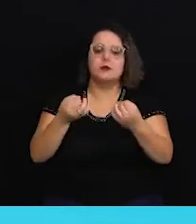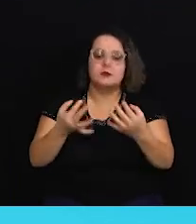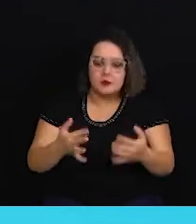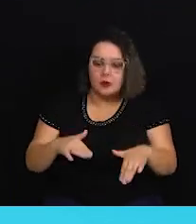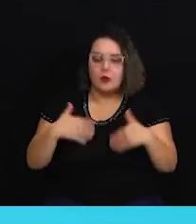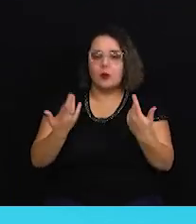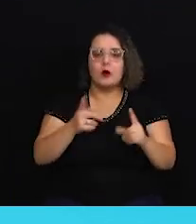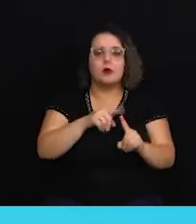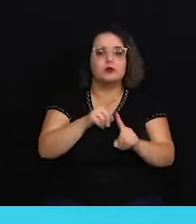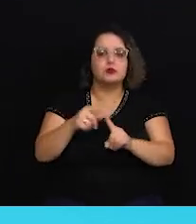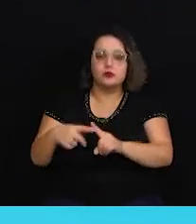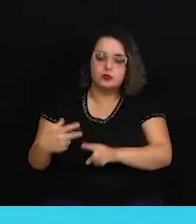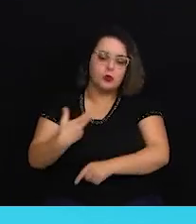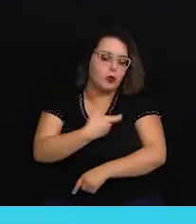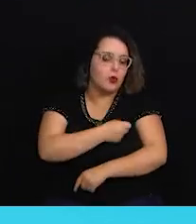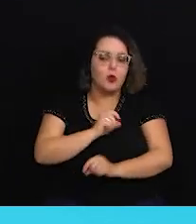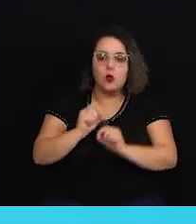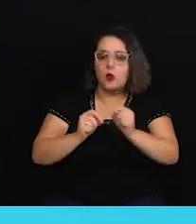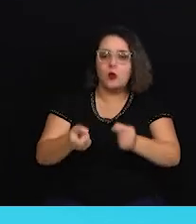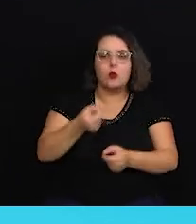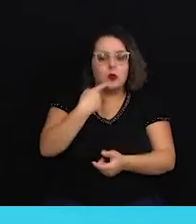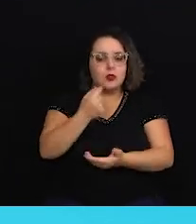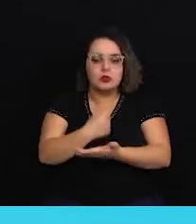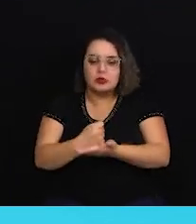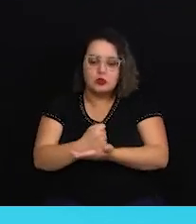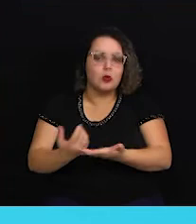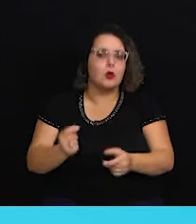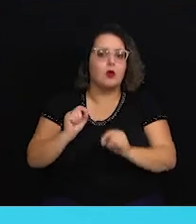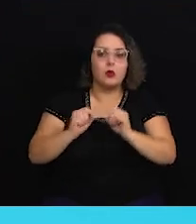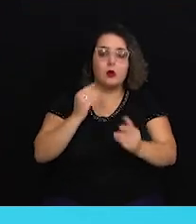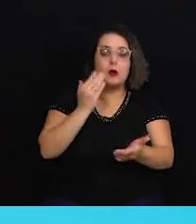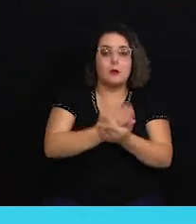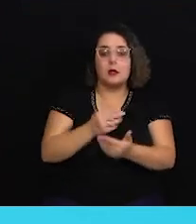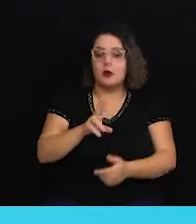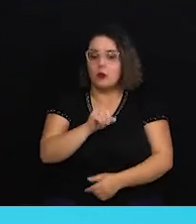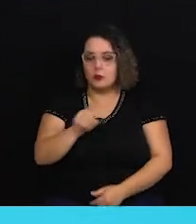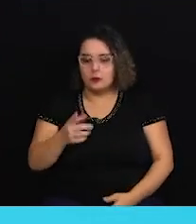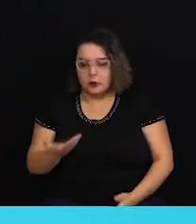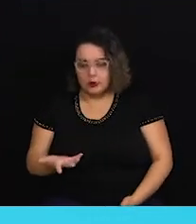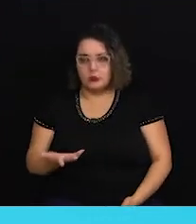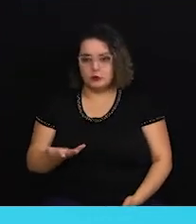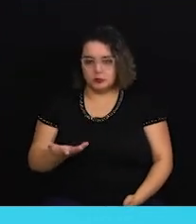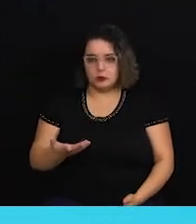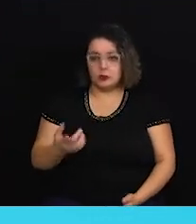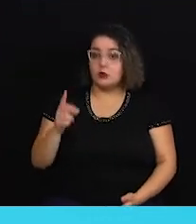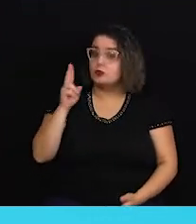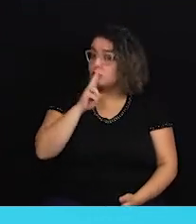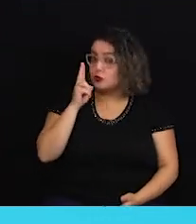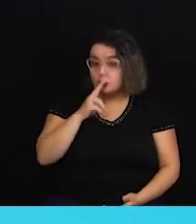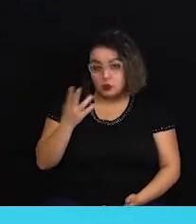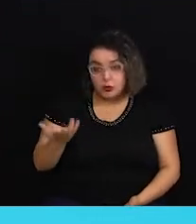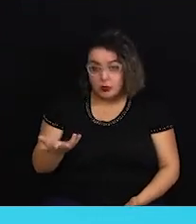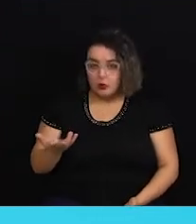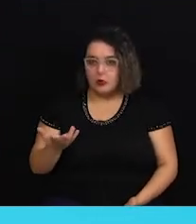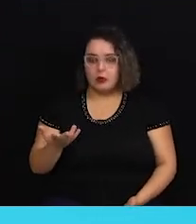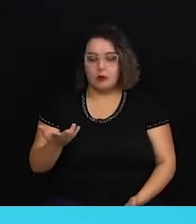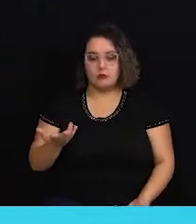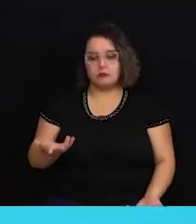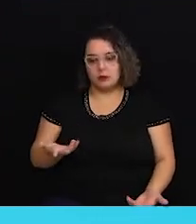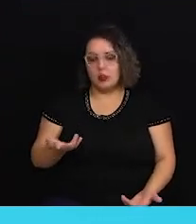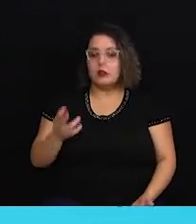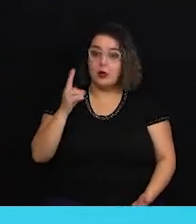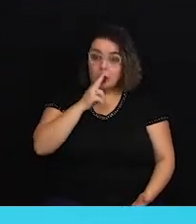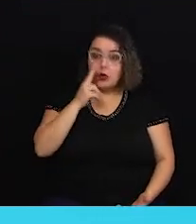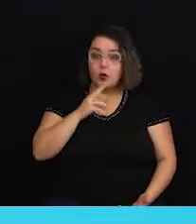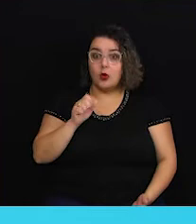explicar qual é o tipo de anestesia, o que ele já toma de medicamento, o que ele deve parar ou não. Então, são situações de urgência. De repente,